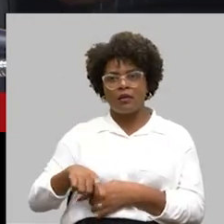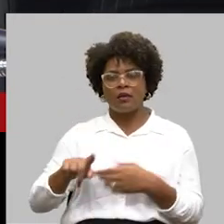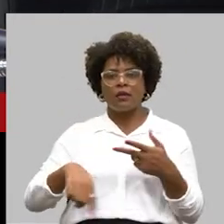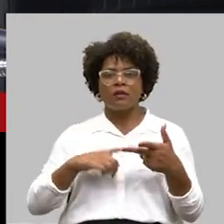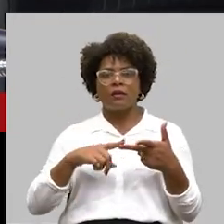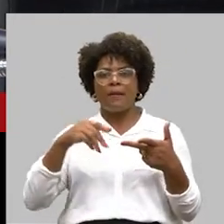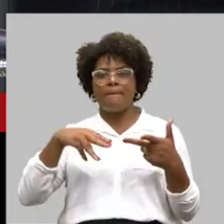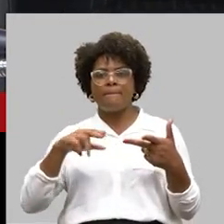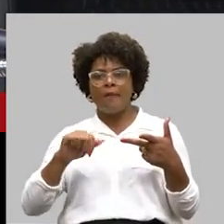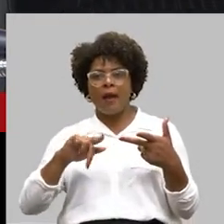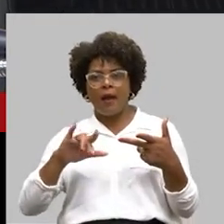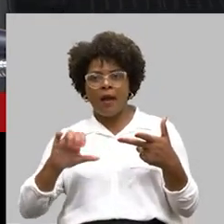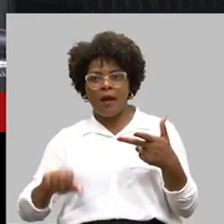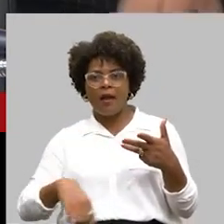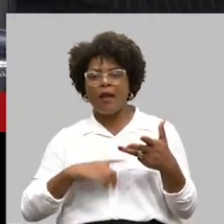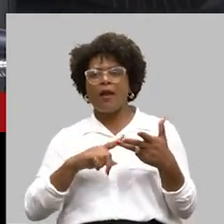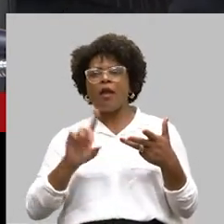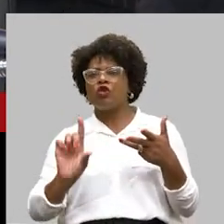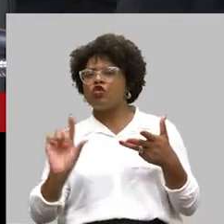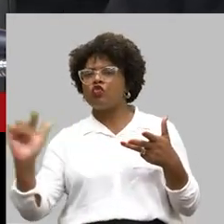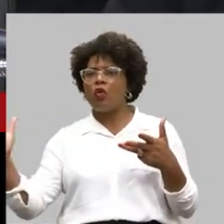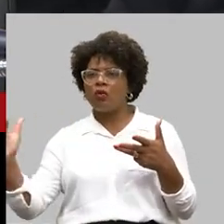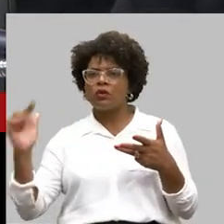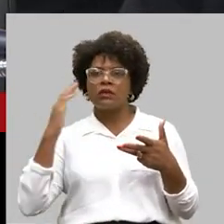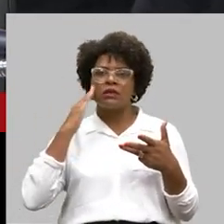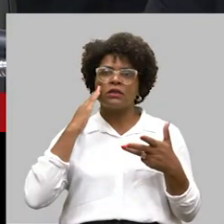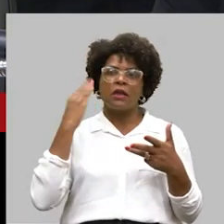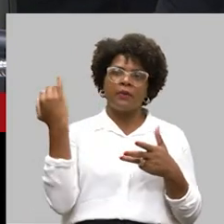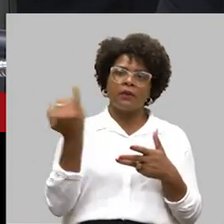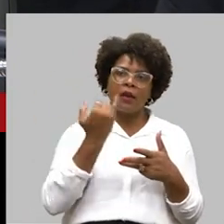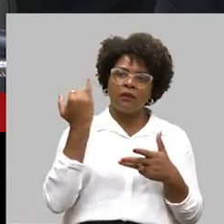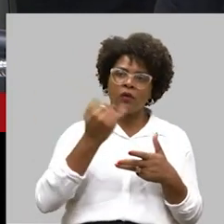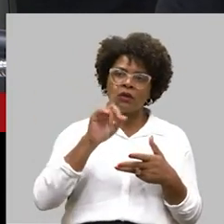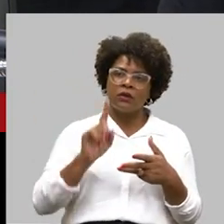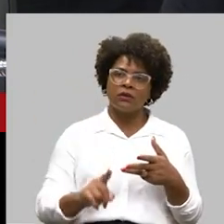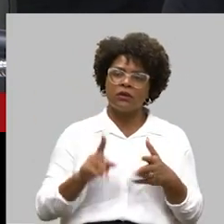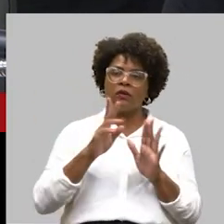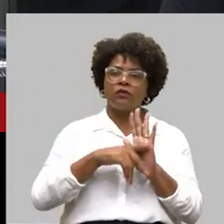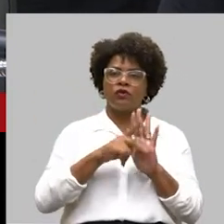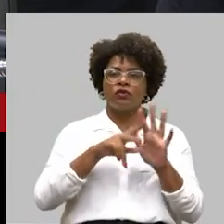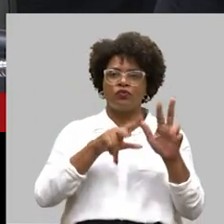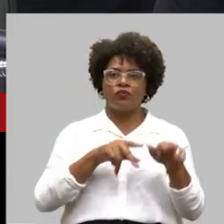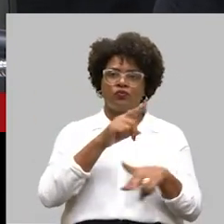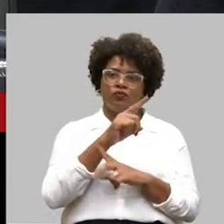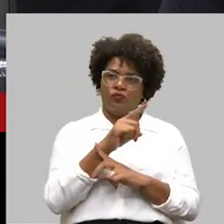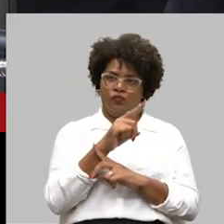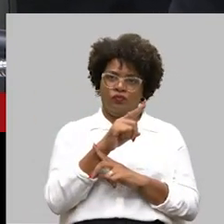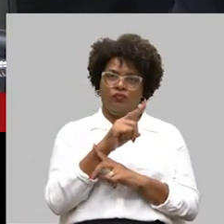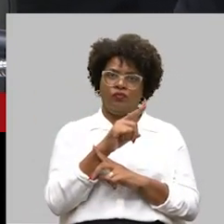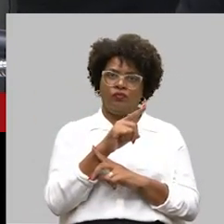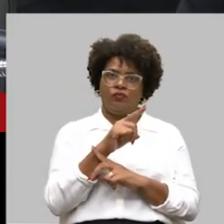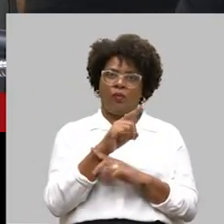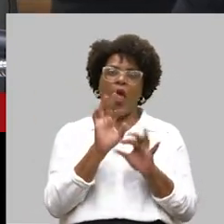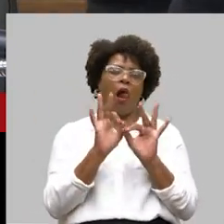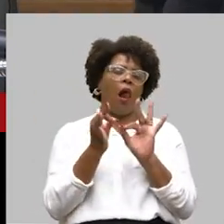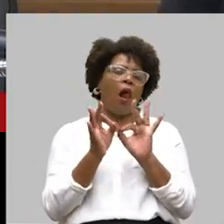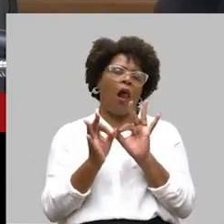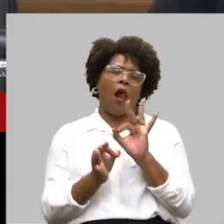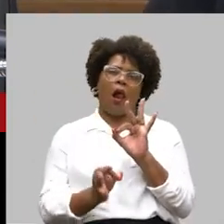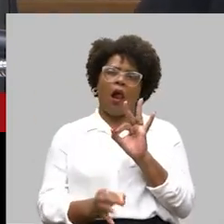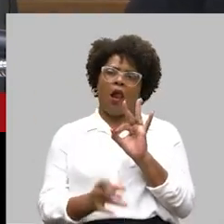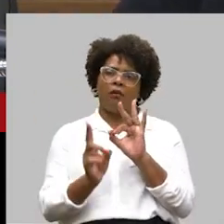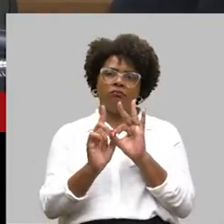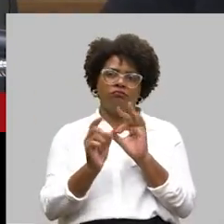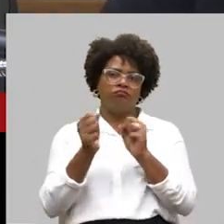enfim outros deputados que sabem da importância que é o Projeto como esse então eu não quero demorar muito porque é muito